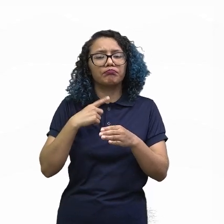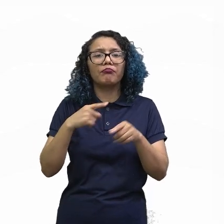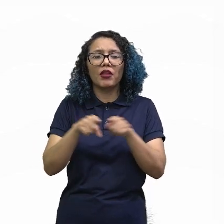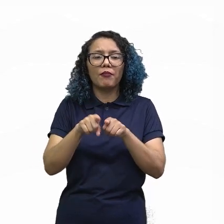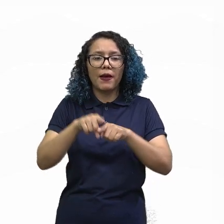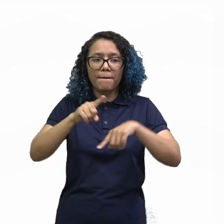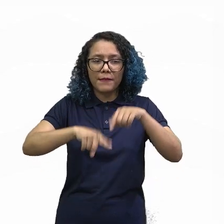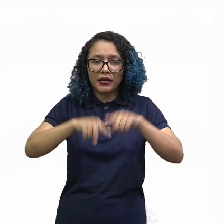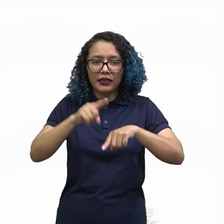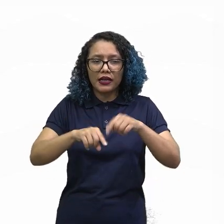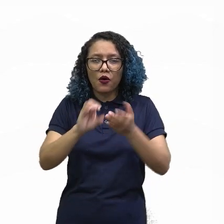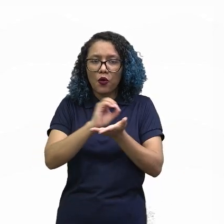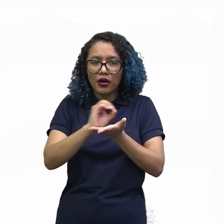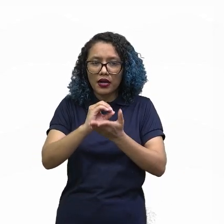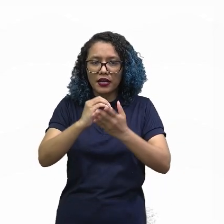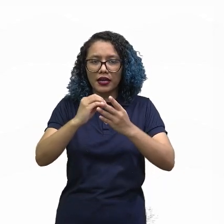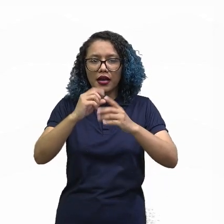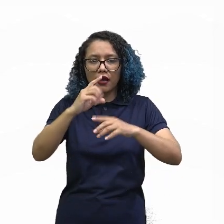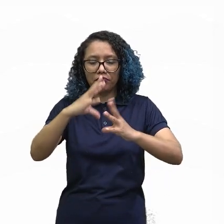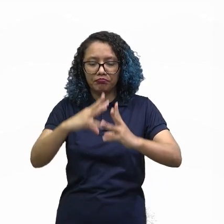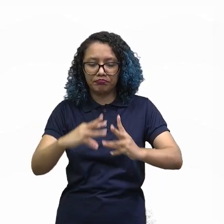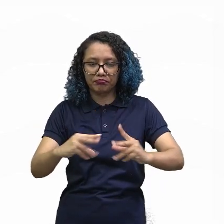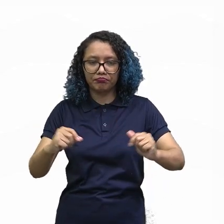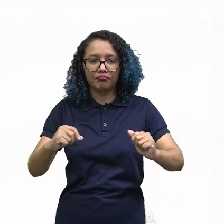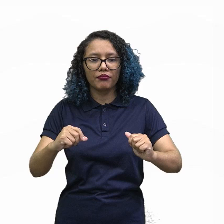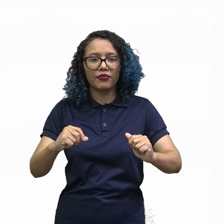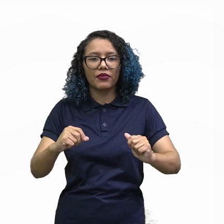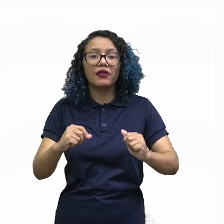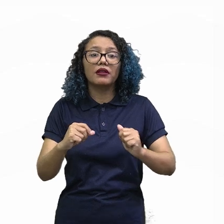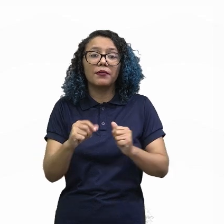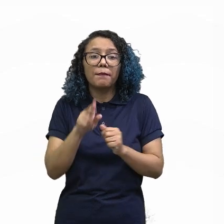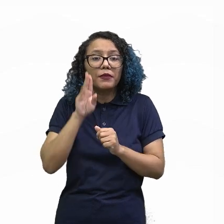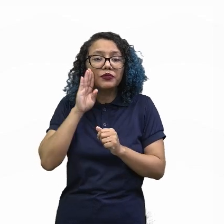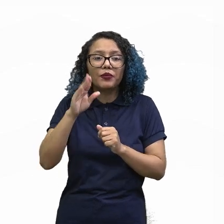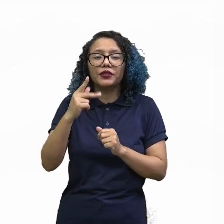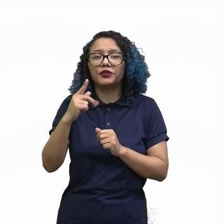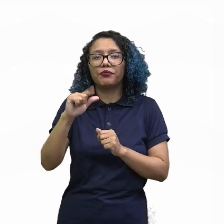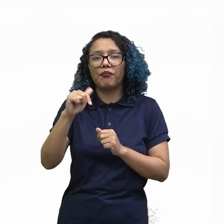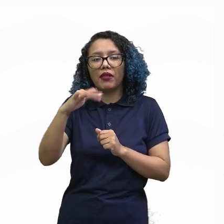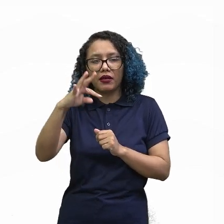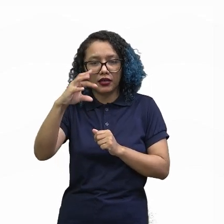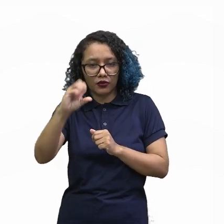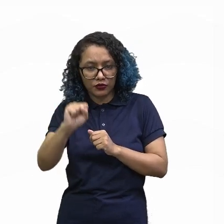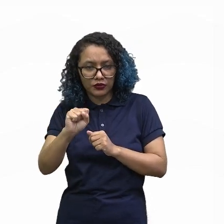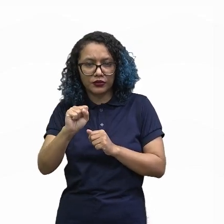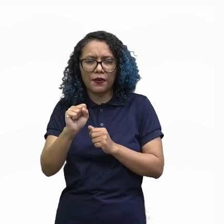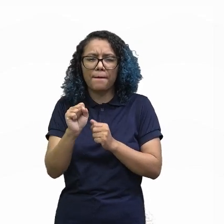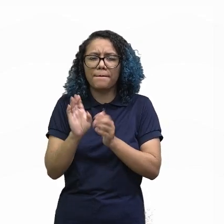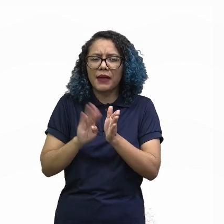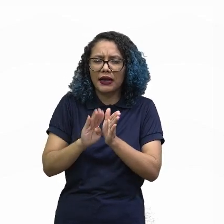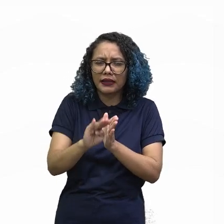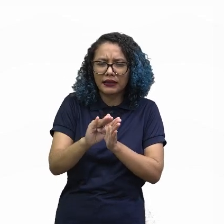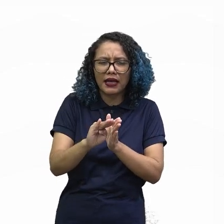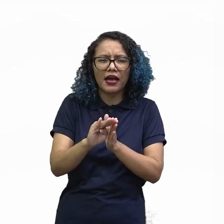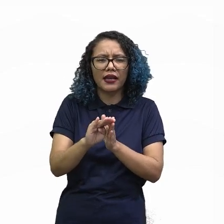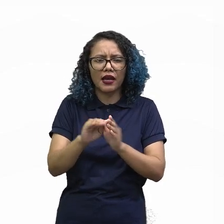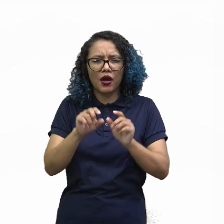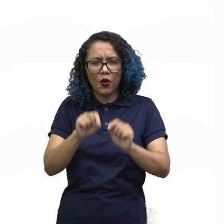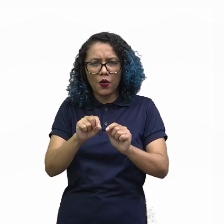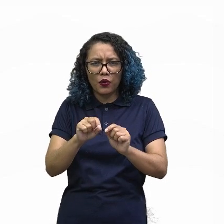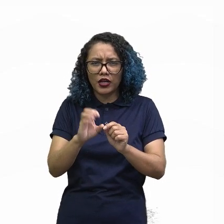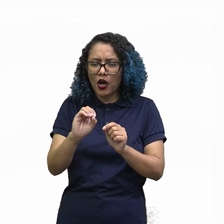especialmente dos plânctons. As bactérias em ambiente com baixo teor de oxigênio realizam a atividade